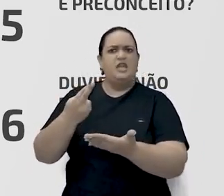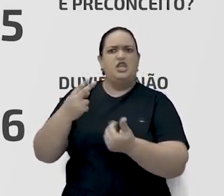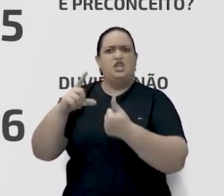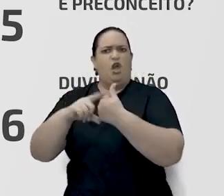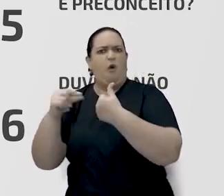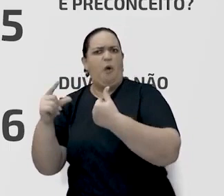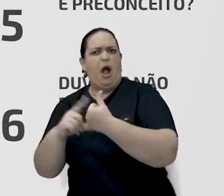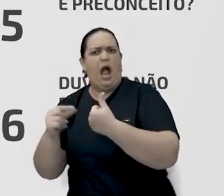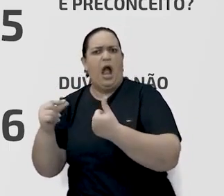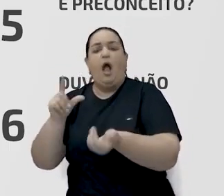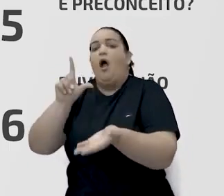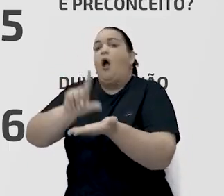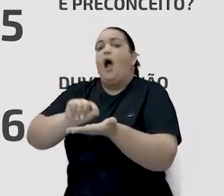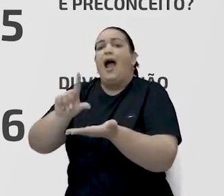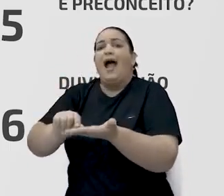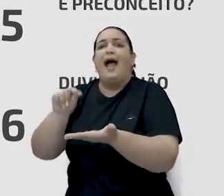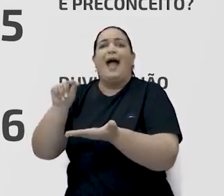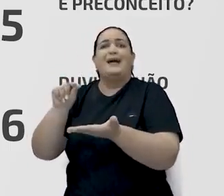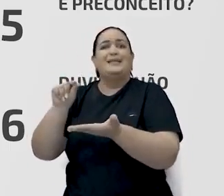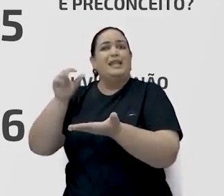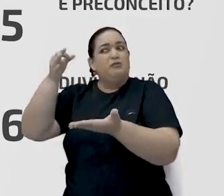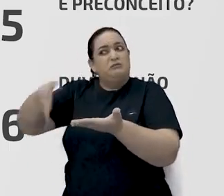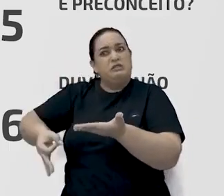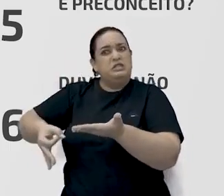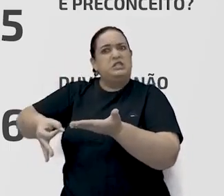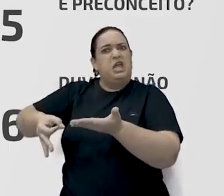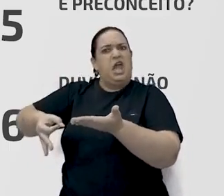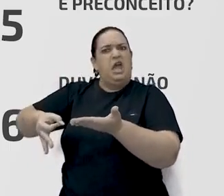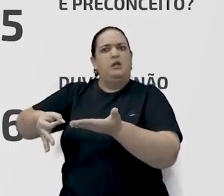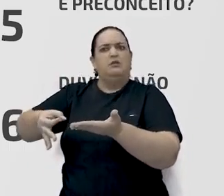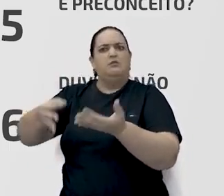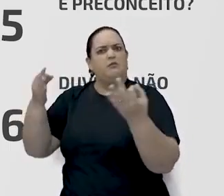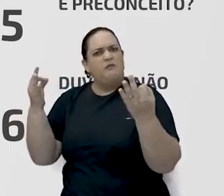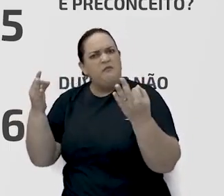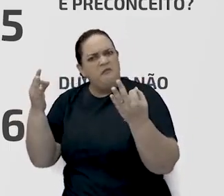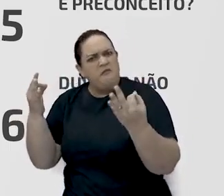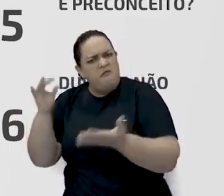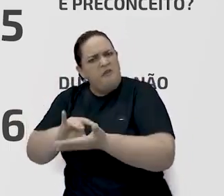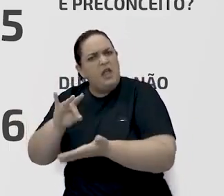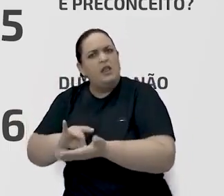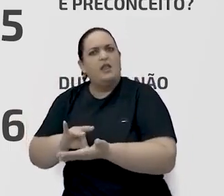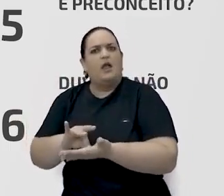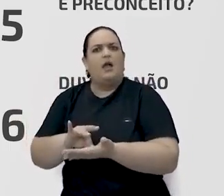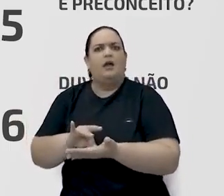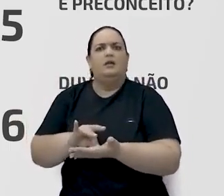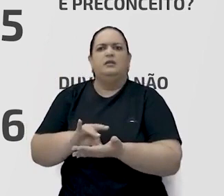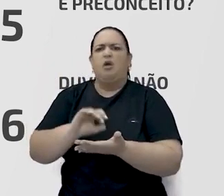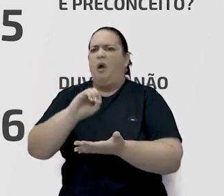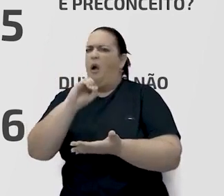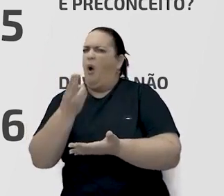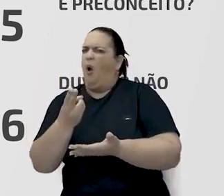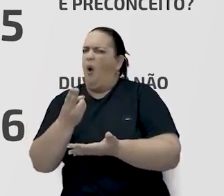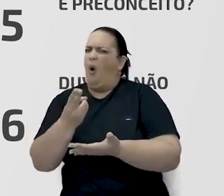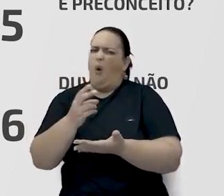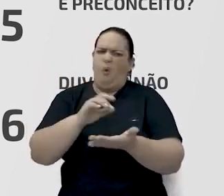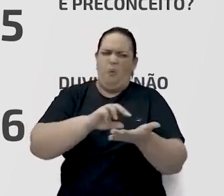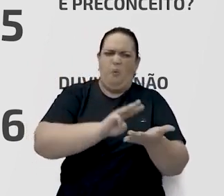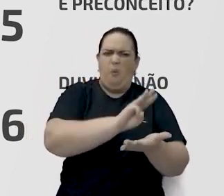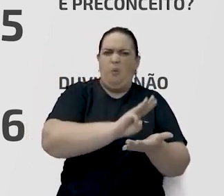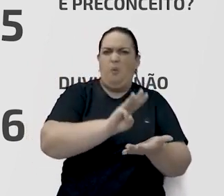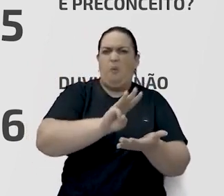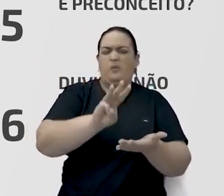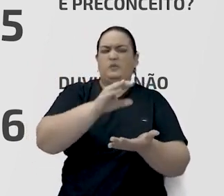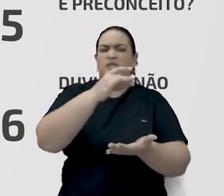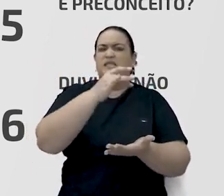segura. E aí um outro ponto que é crucial é checar quem publicou. Se for um site de fofoca, se for uma página